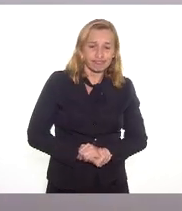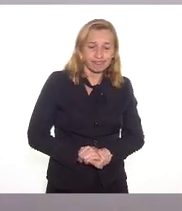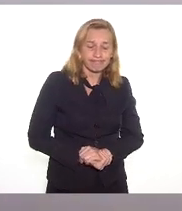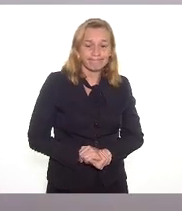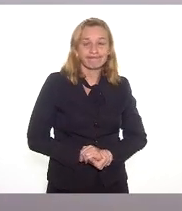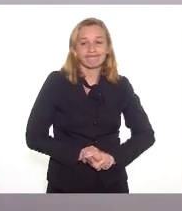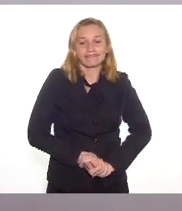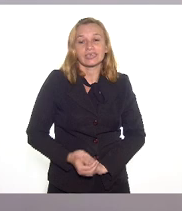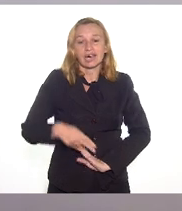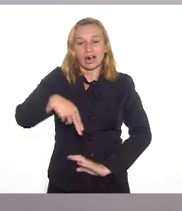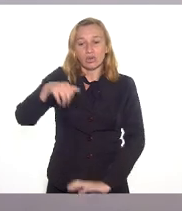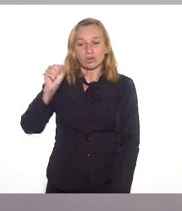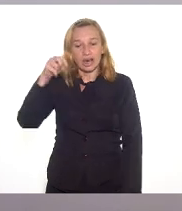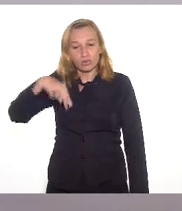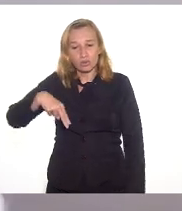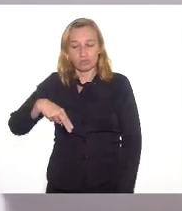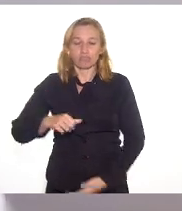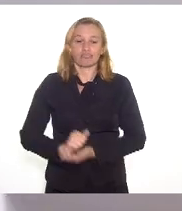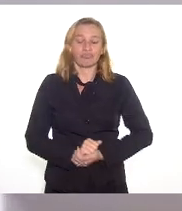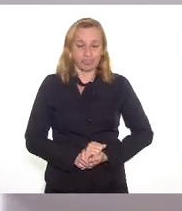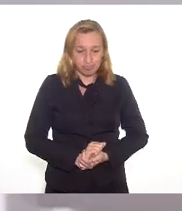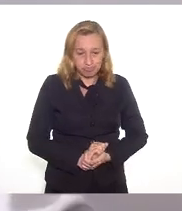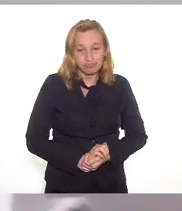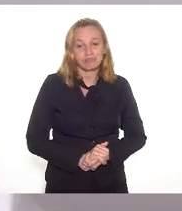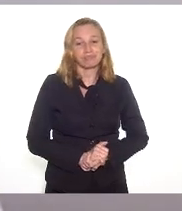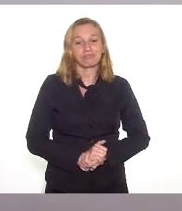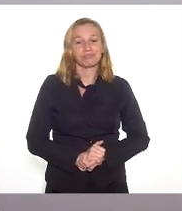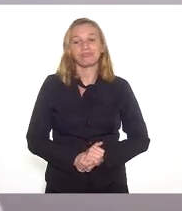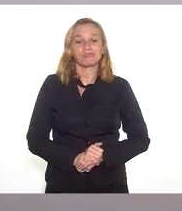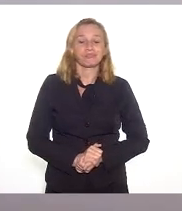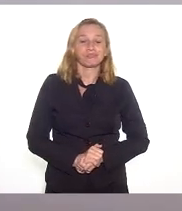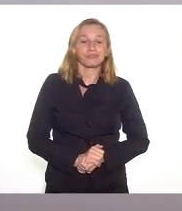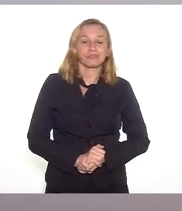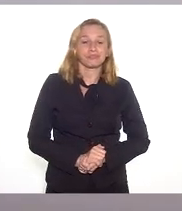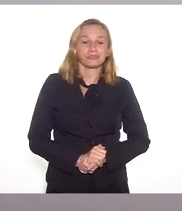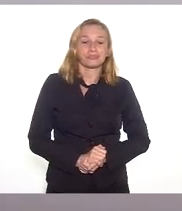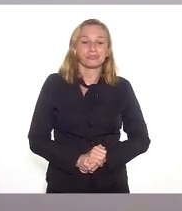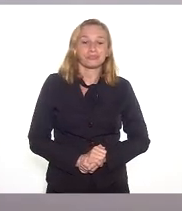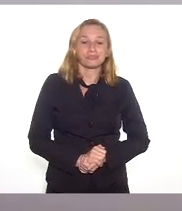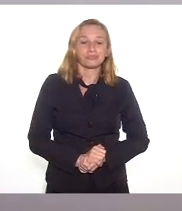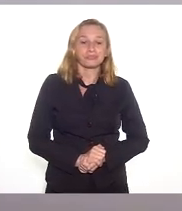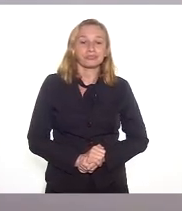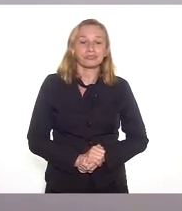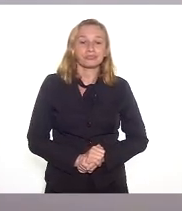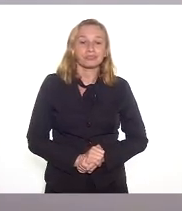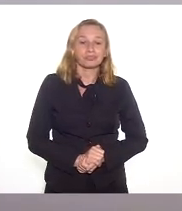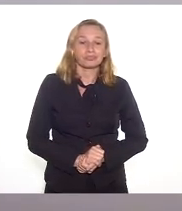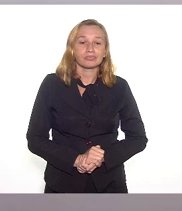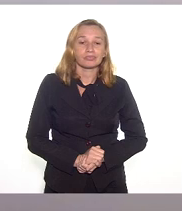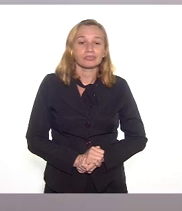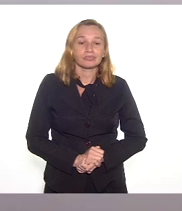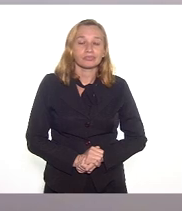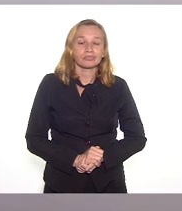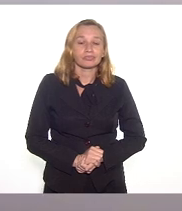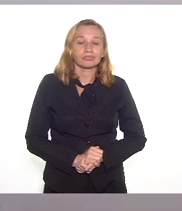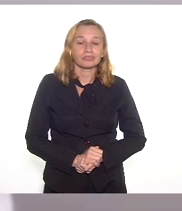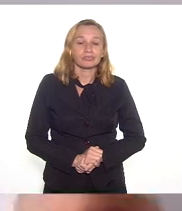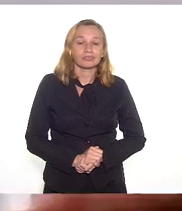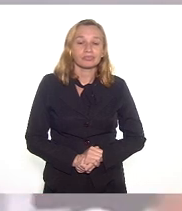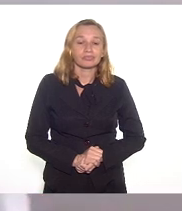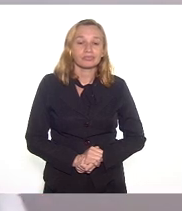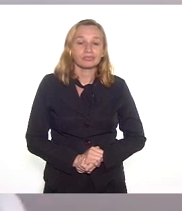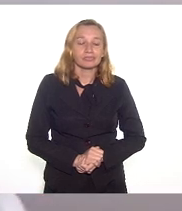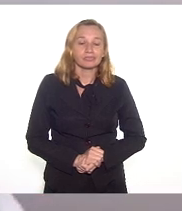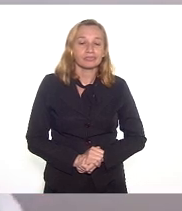ao Nelson Sargento, é tentando um pouco ir